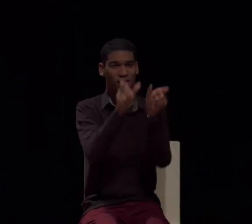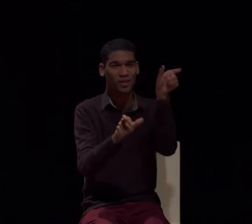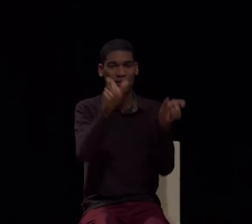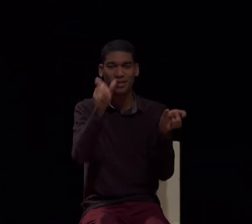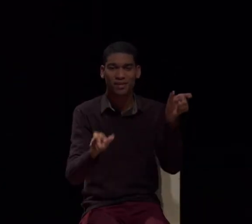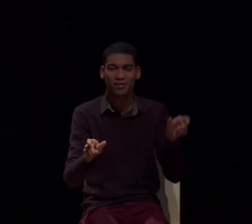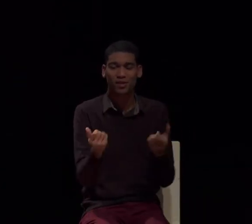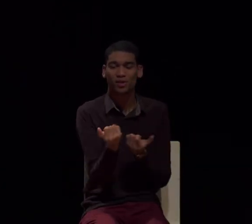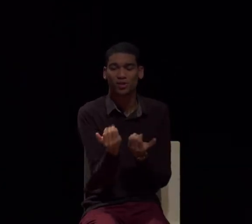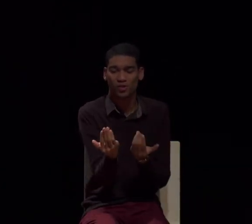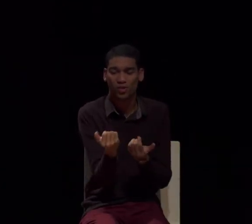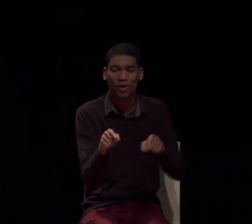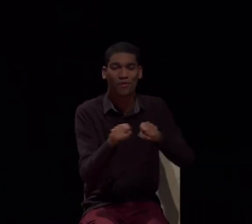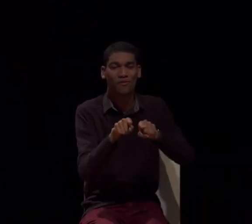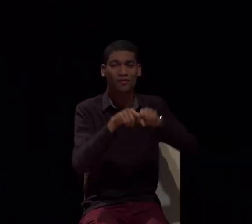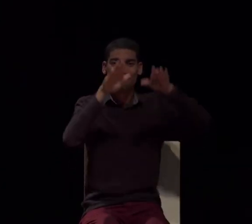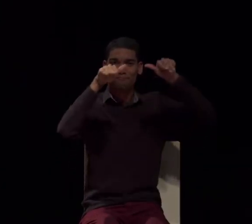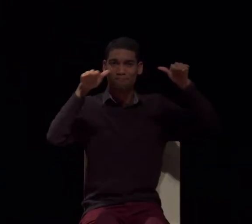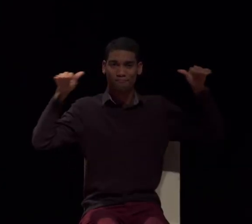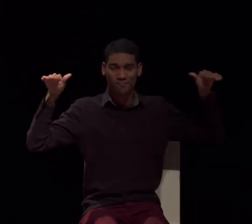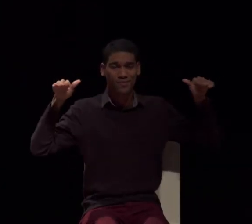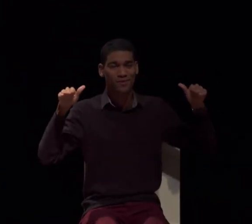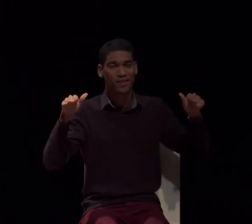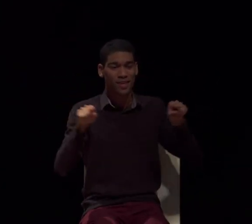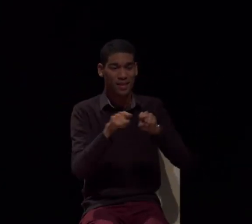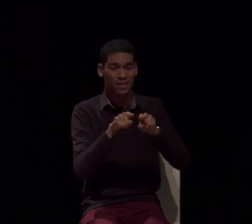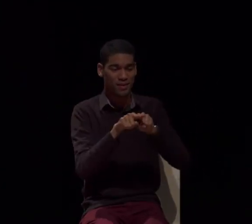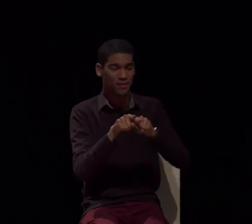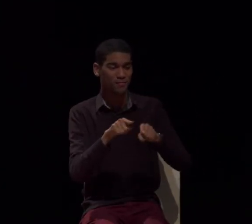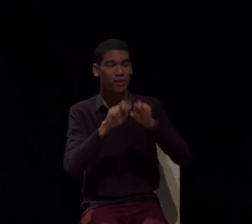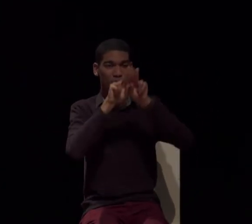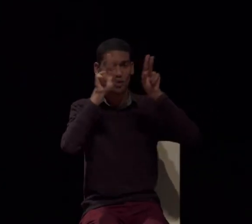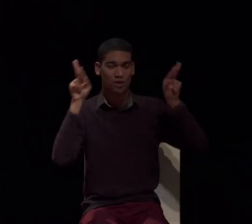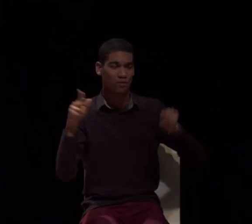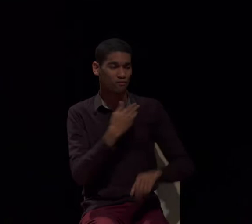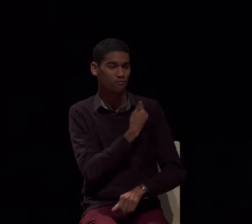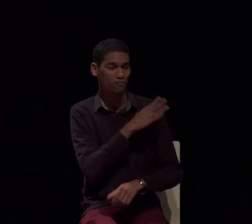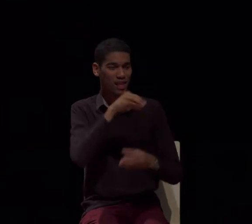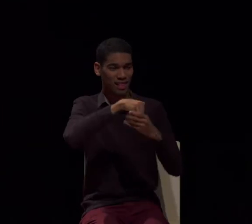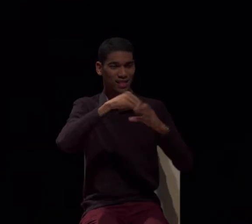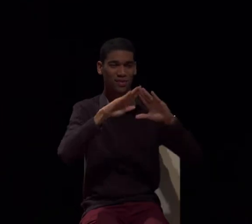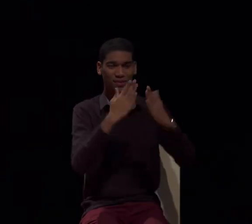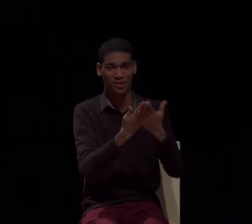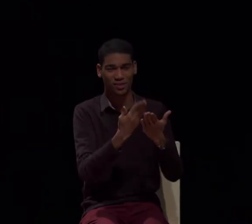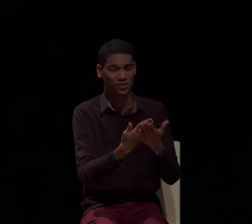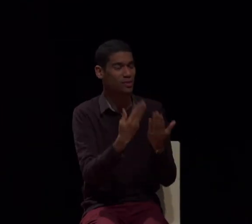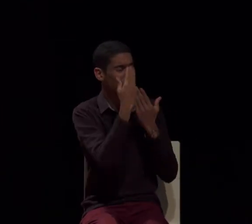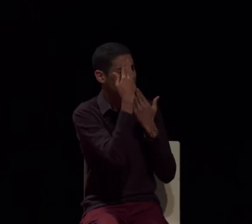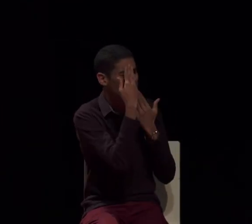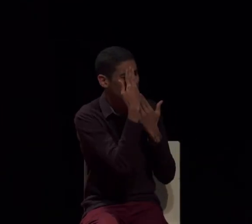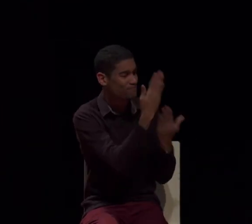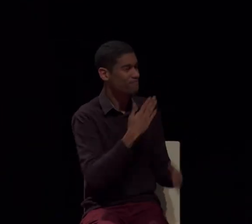jovens e adultas e relações raciais na escola de nenhum prazer